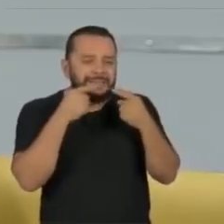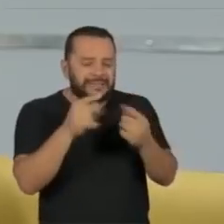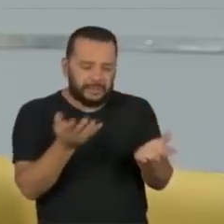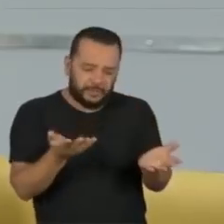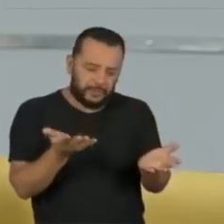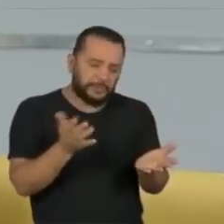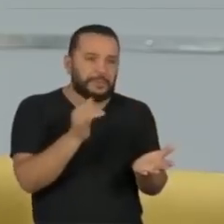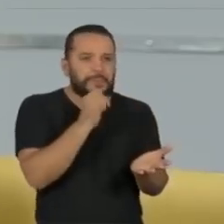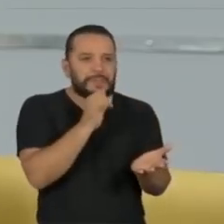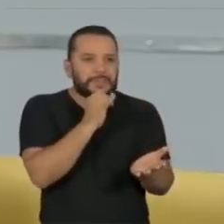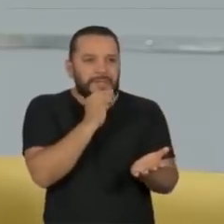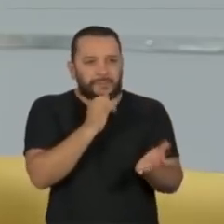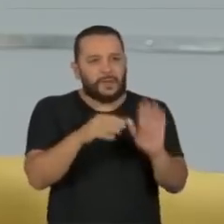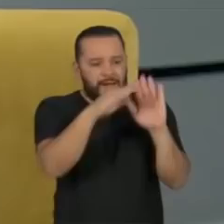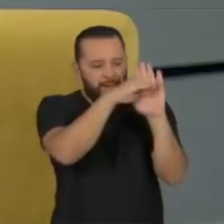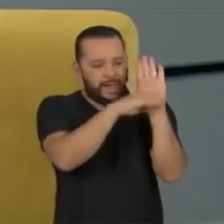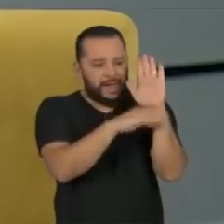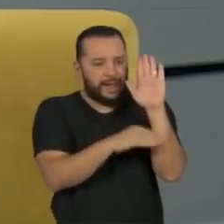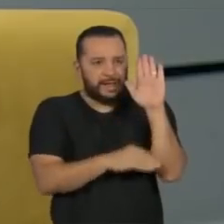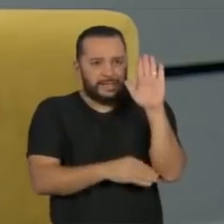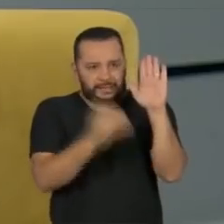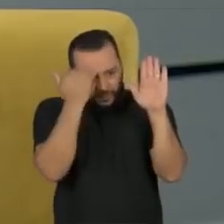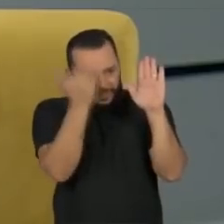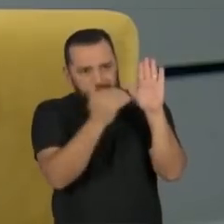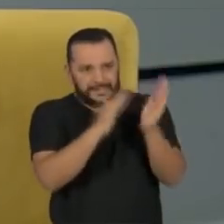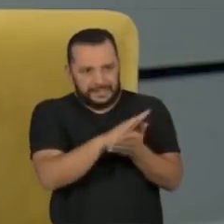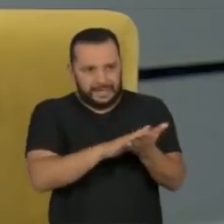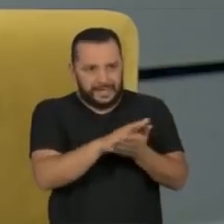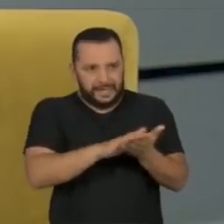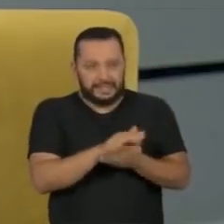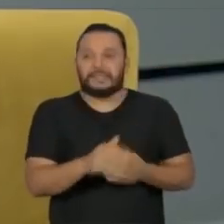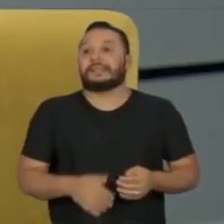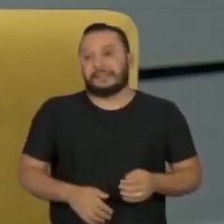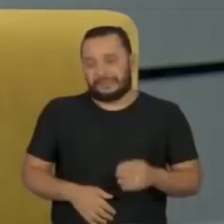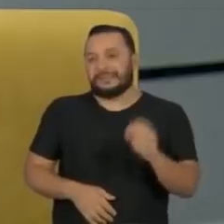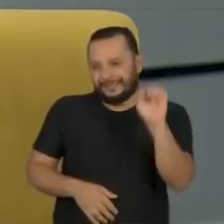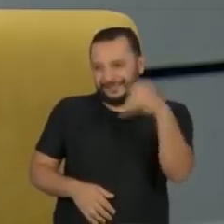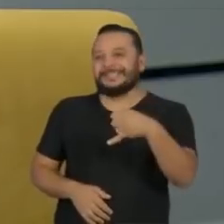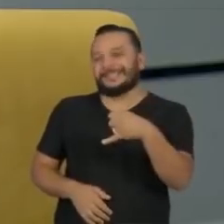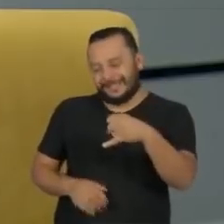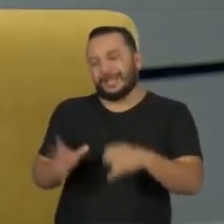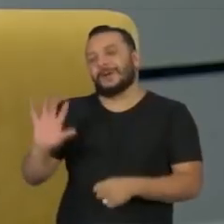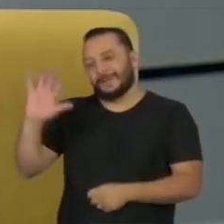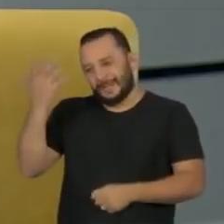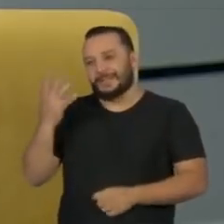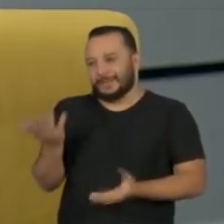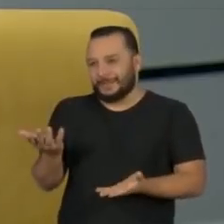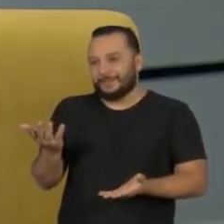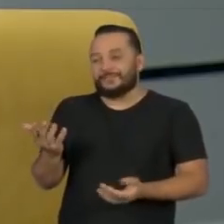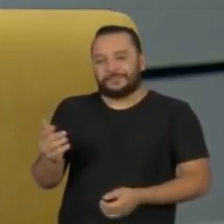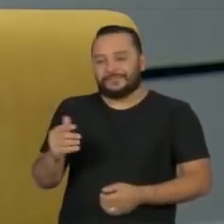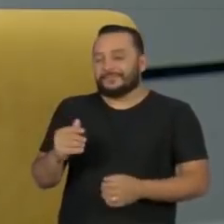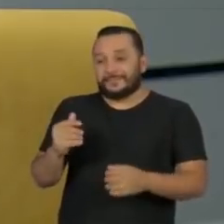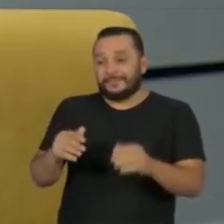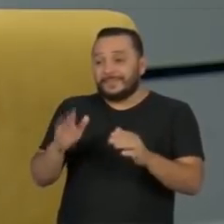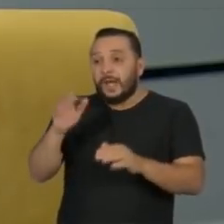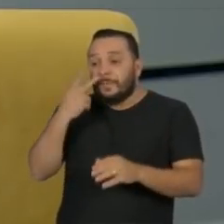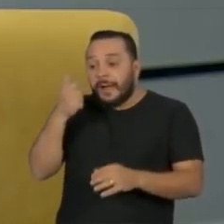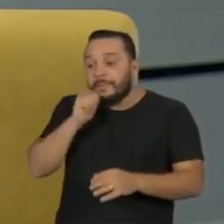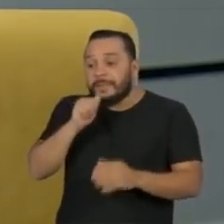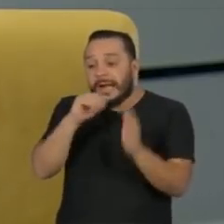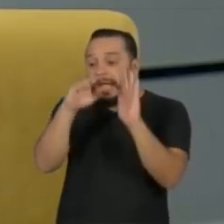esse combinado? Deles não cumprirem. Então, nós temos, acho que eu falo que são duas facetas.